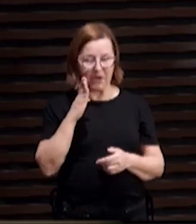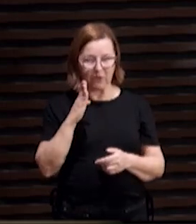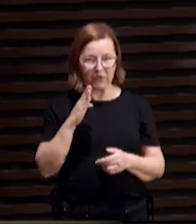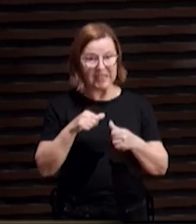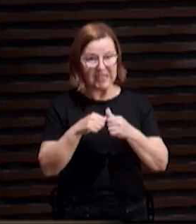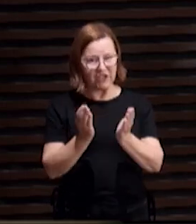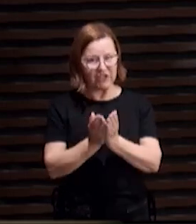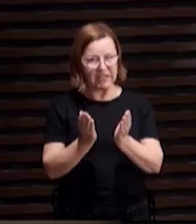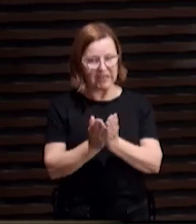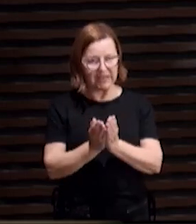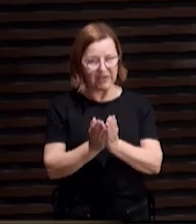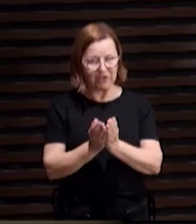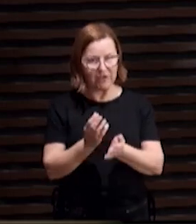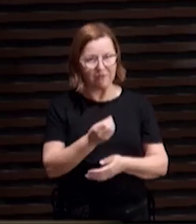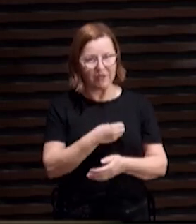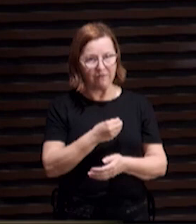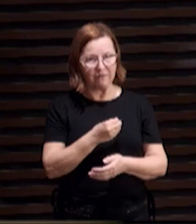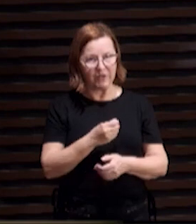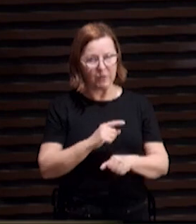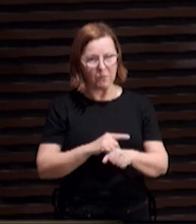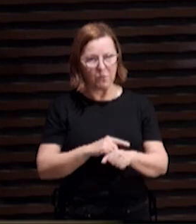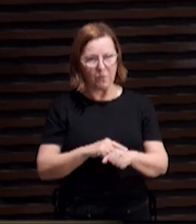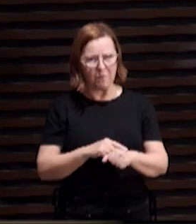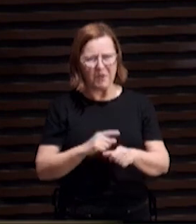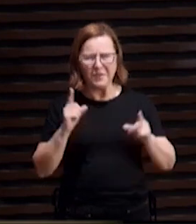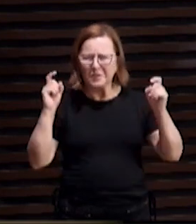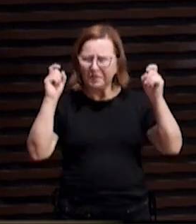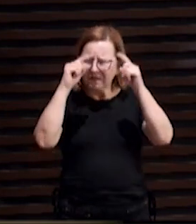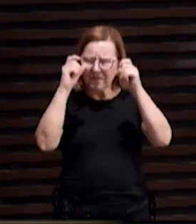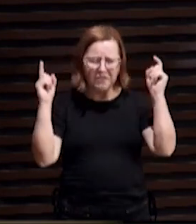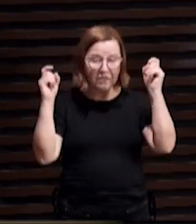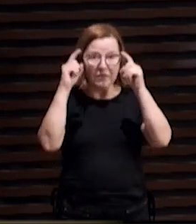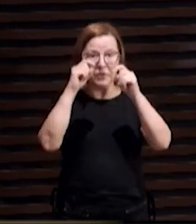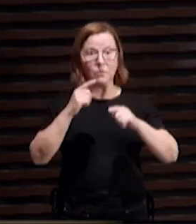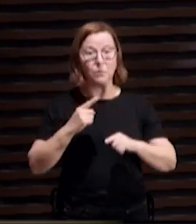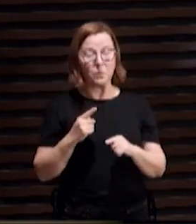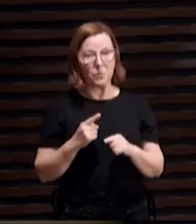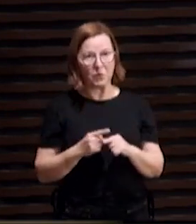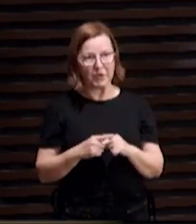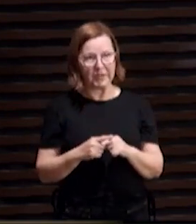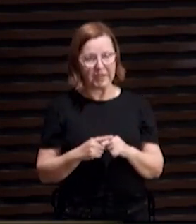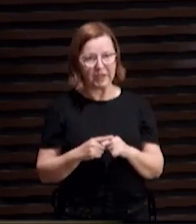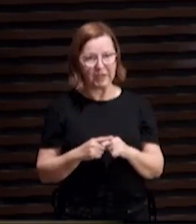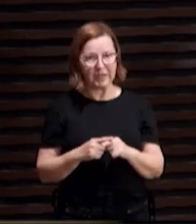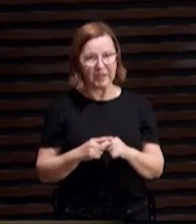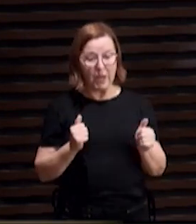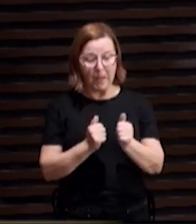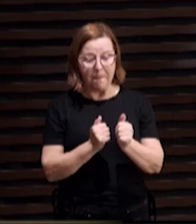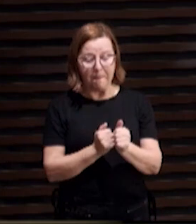período bastante difícil, porque, como judeus, eles já eram perseguidos.